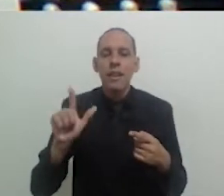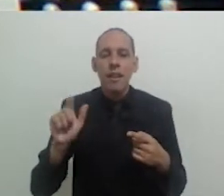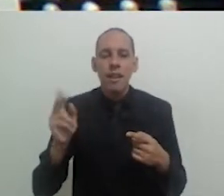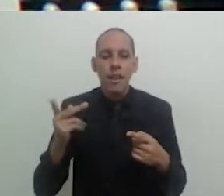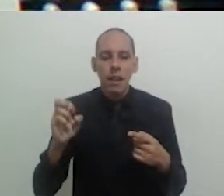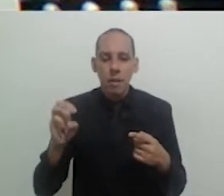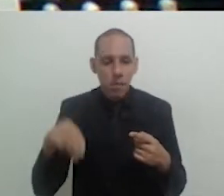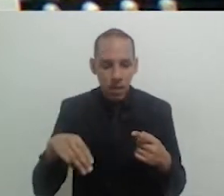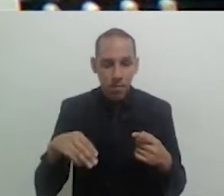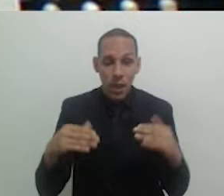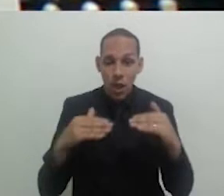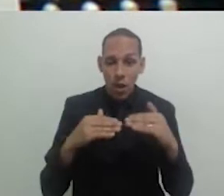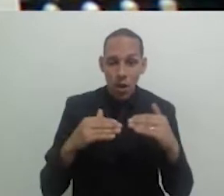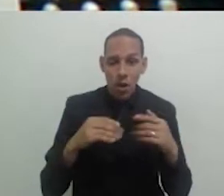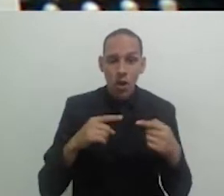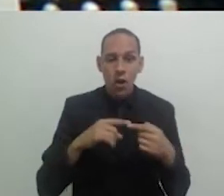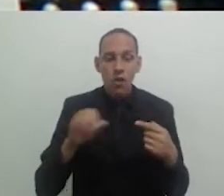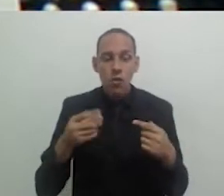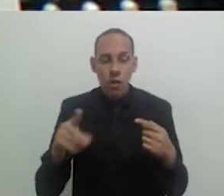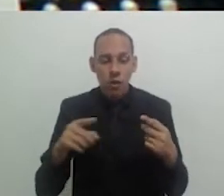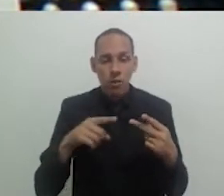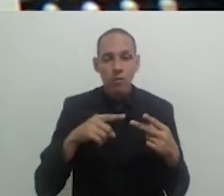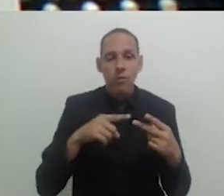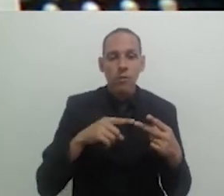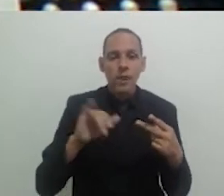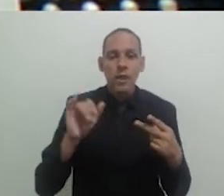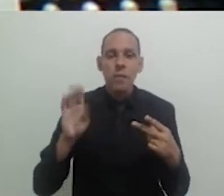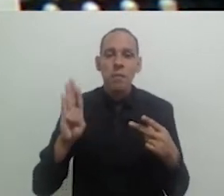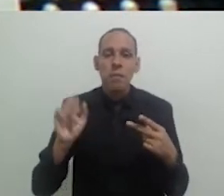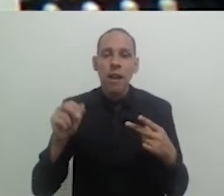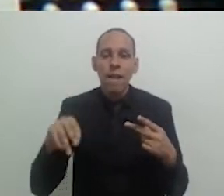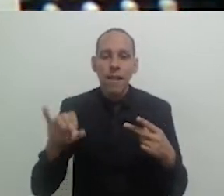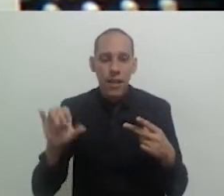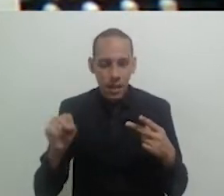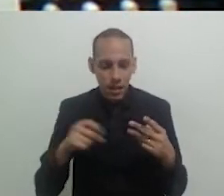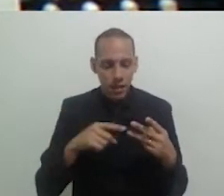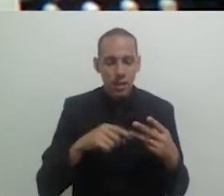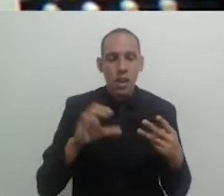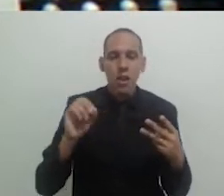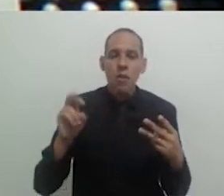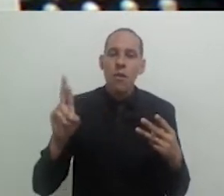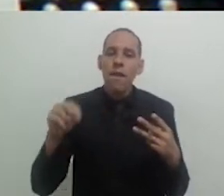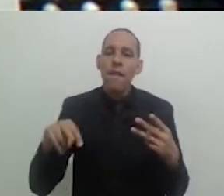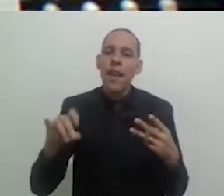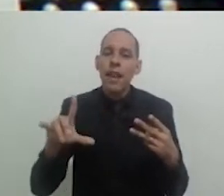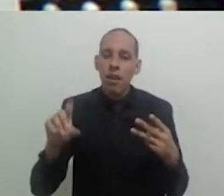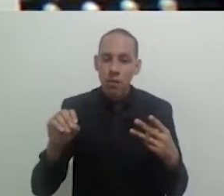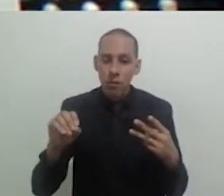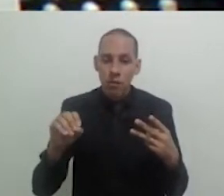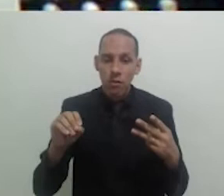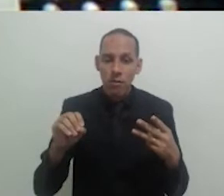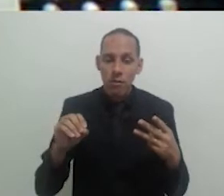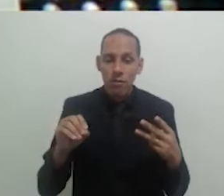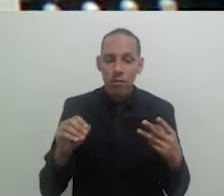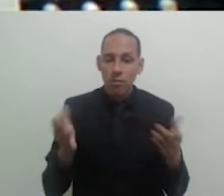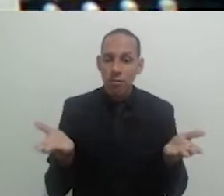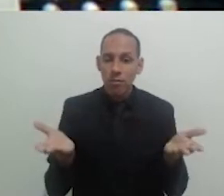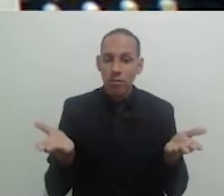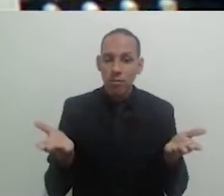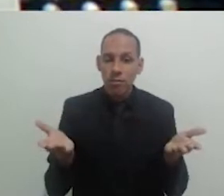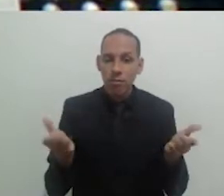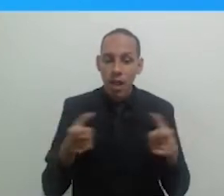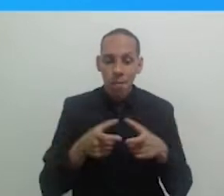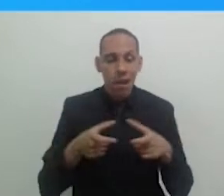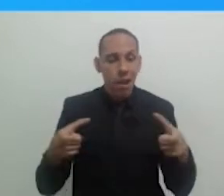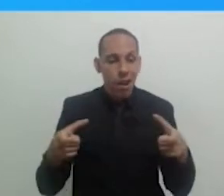desembargador João Rebouço, desembargador Ibanez, desembargador Cornélio. Então, por maioria...